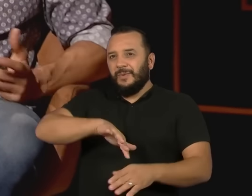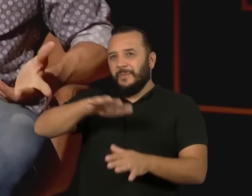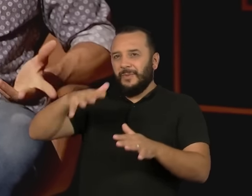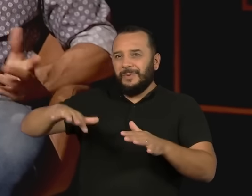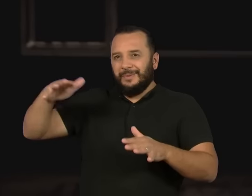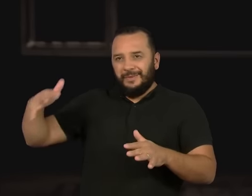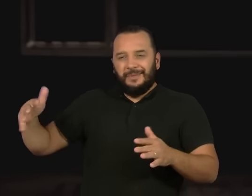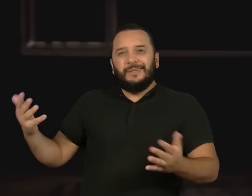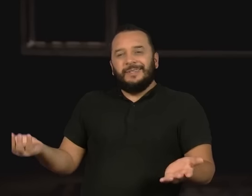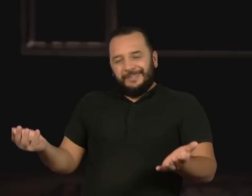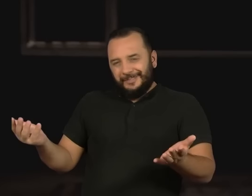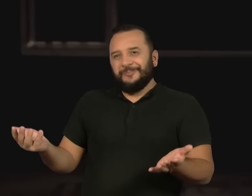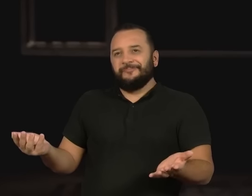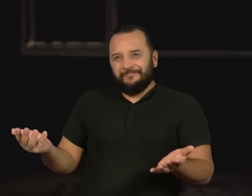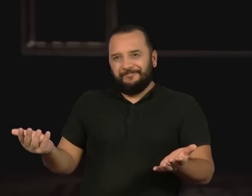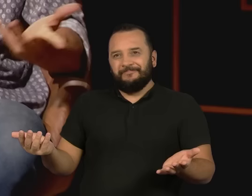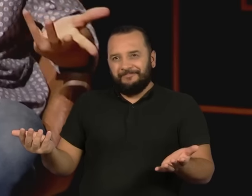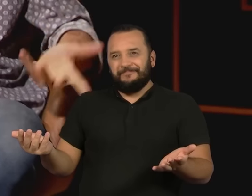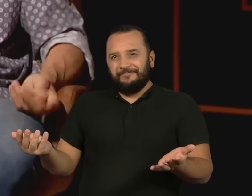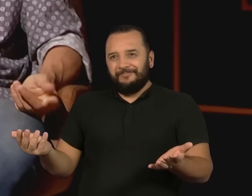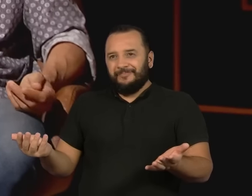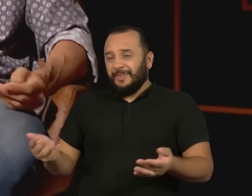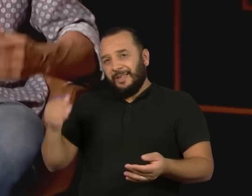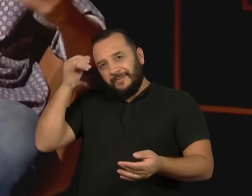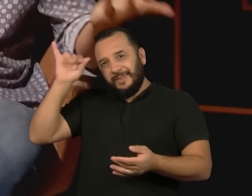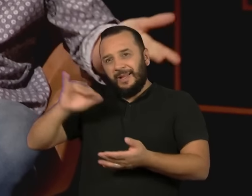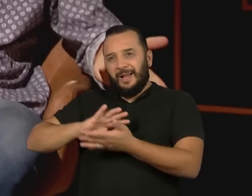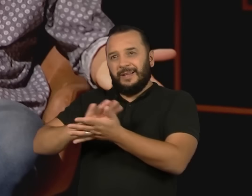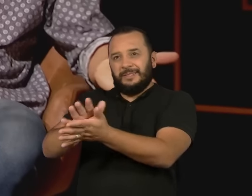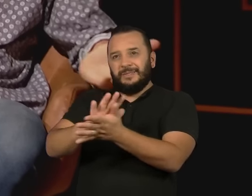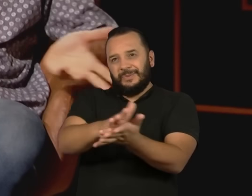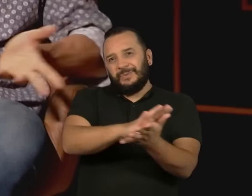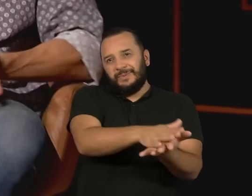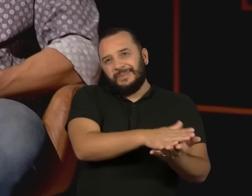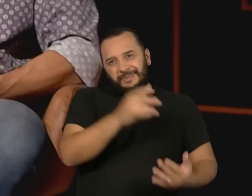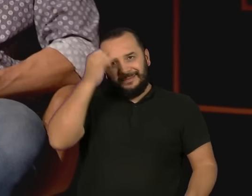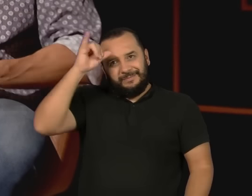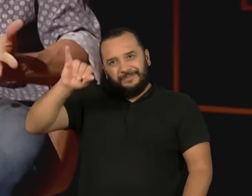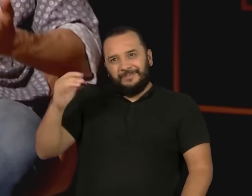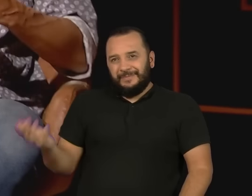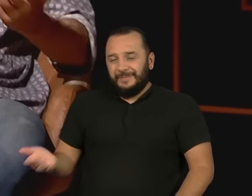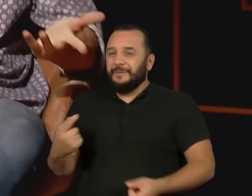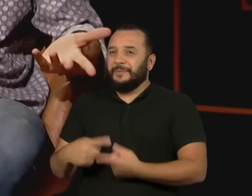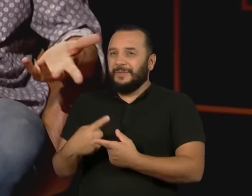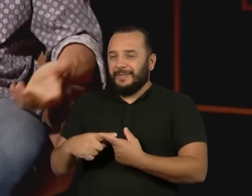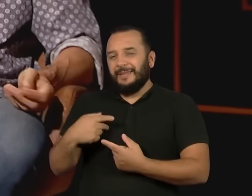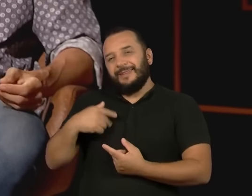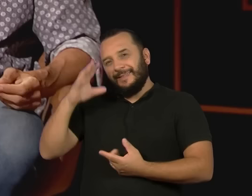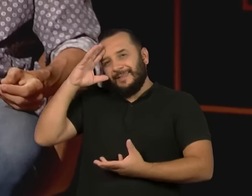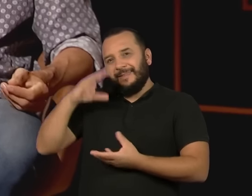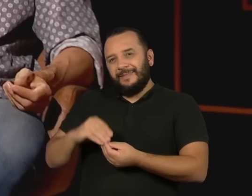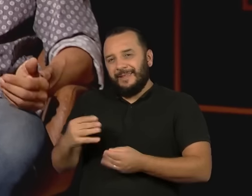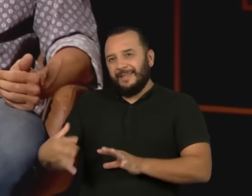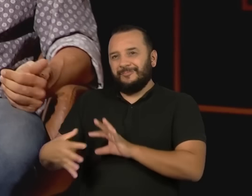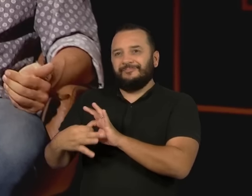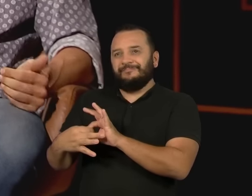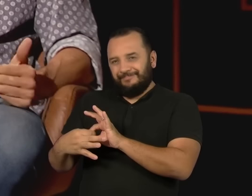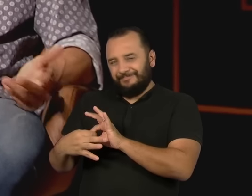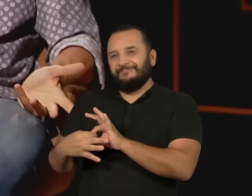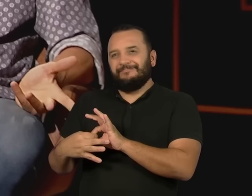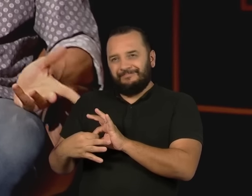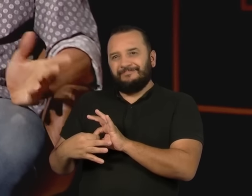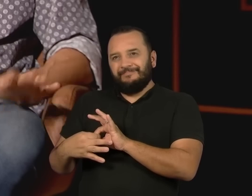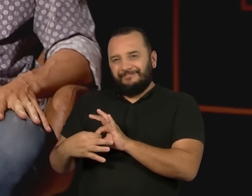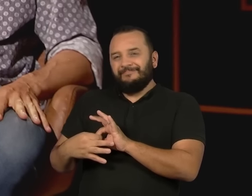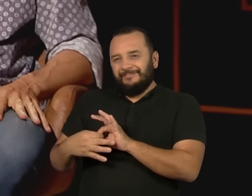a gente não vai mais destruir a árvore, o rio e a montanha, né? Porque a gente vai entender enquanto parte de nós e